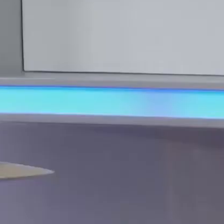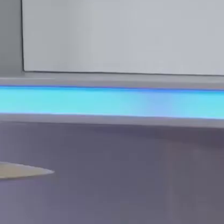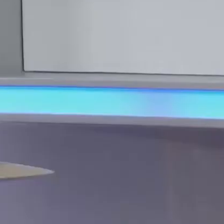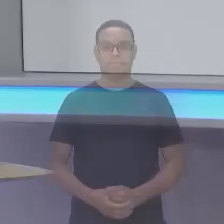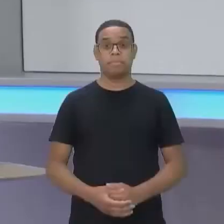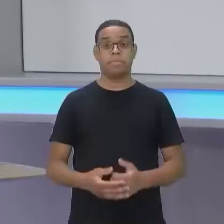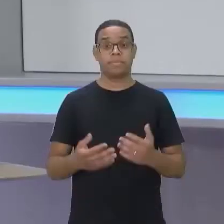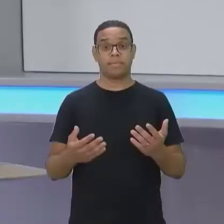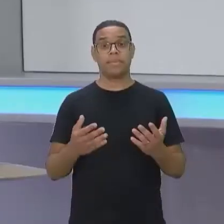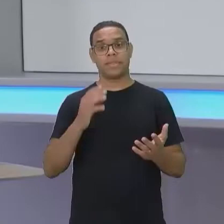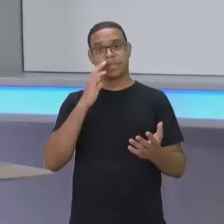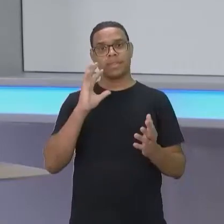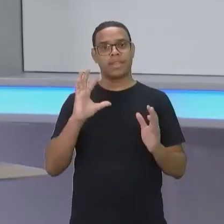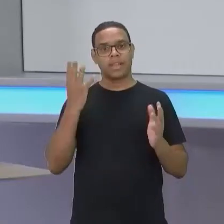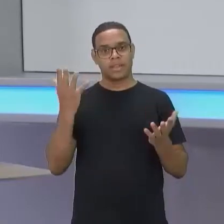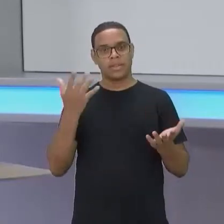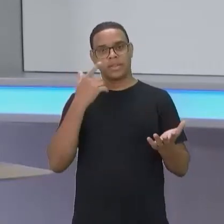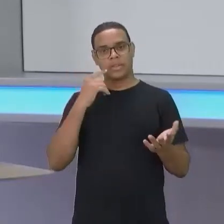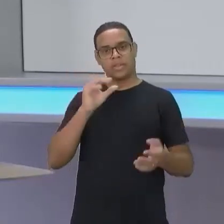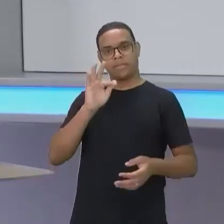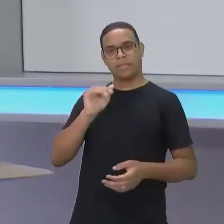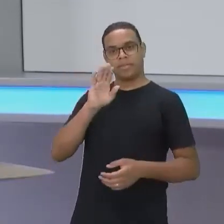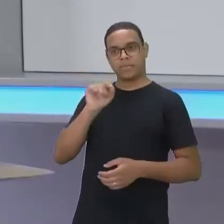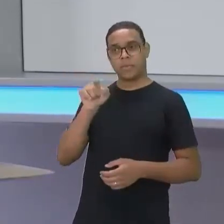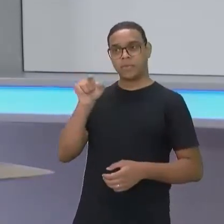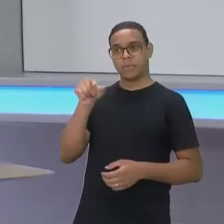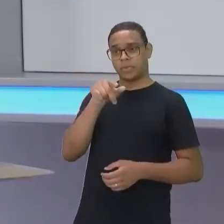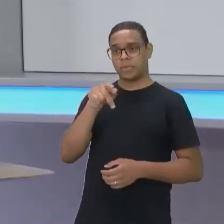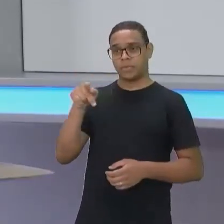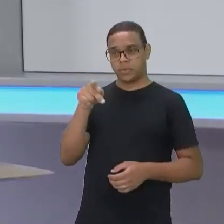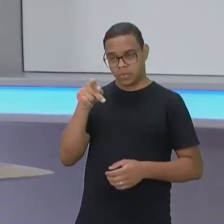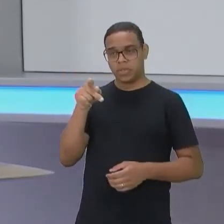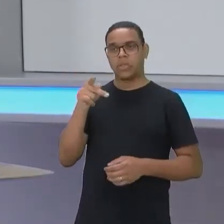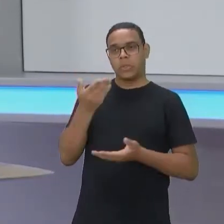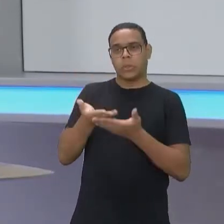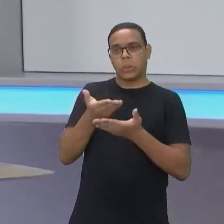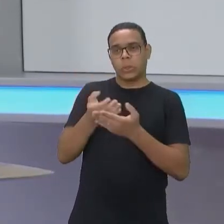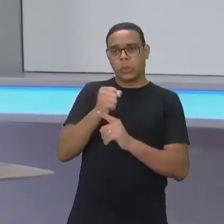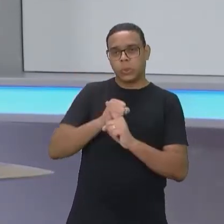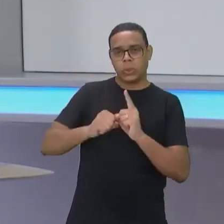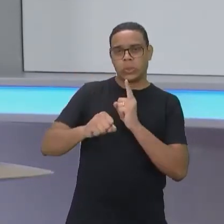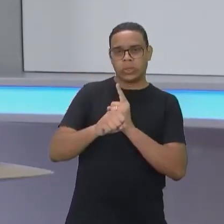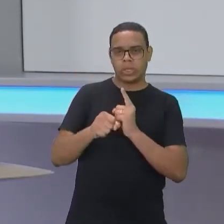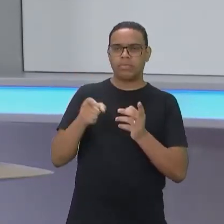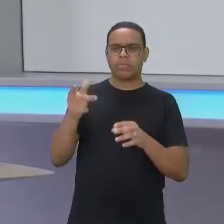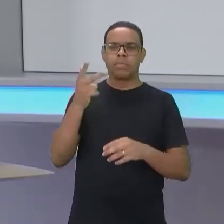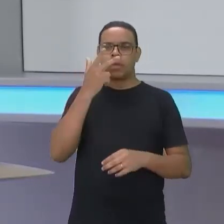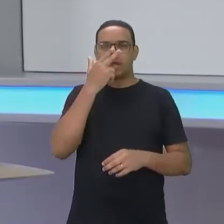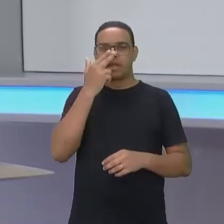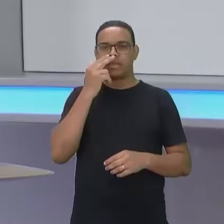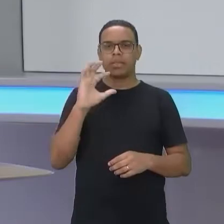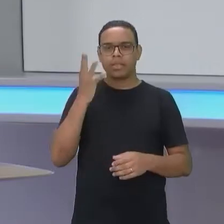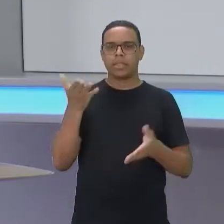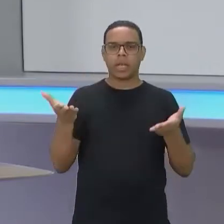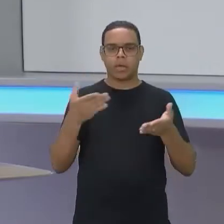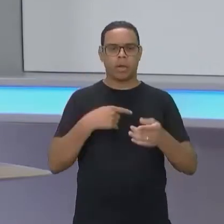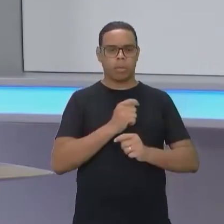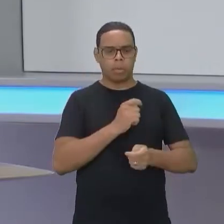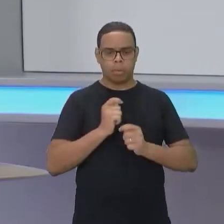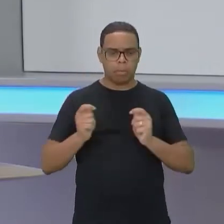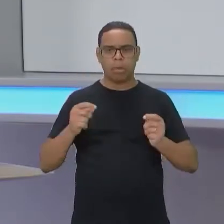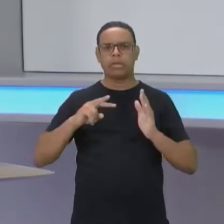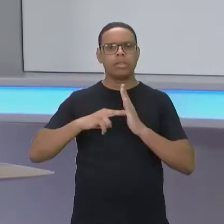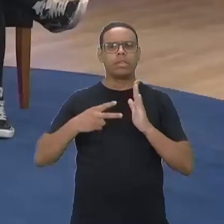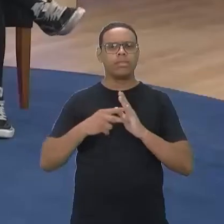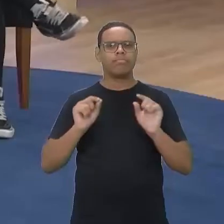o que aconteceu aqui, Fabi? Você que é uma professora de sociologia, o que você acha que aconteceu aqui?